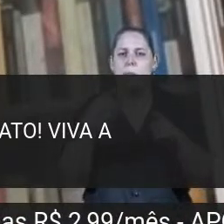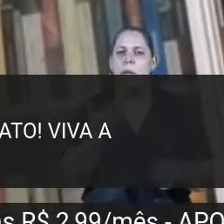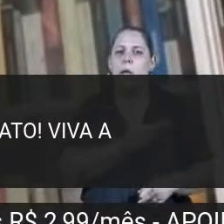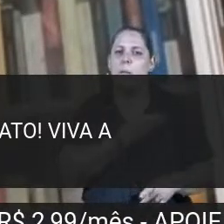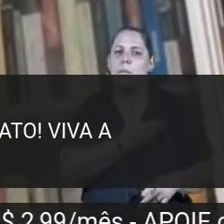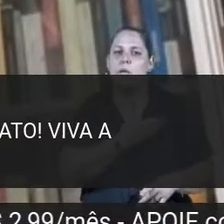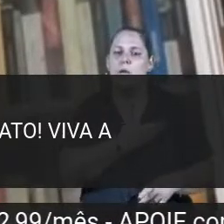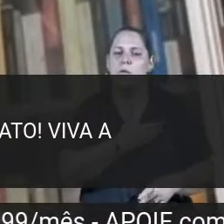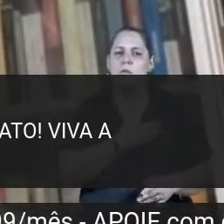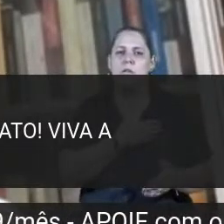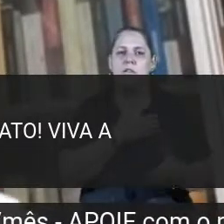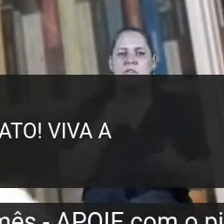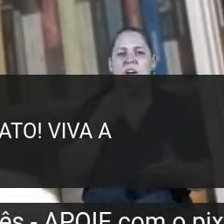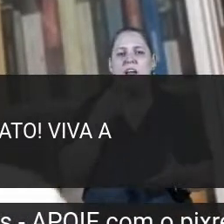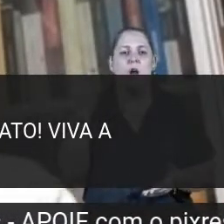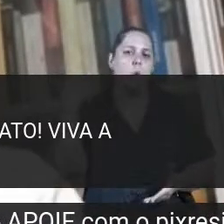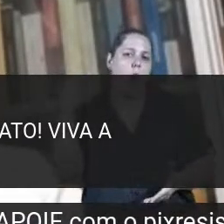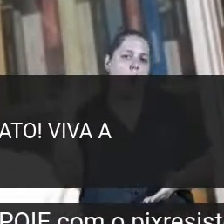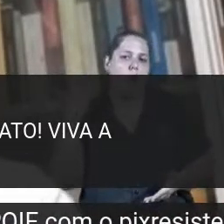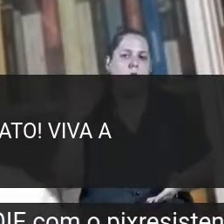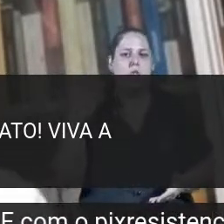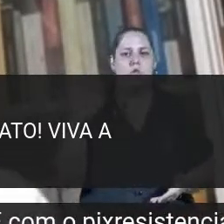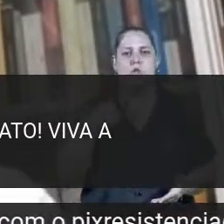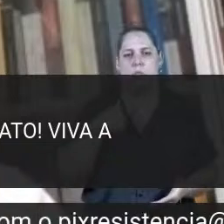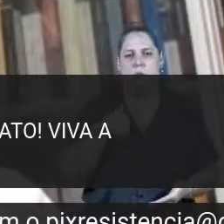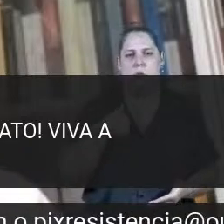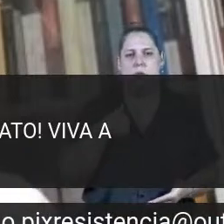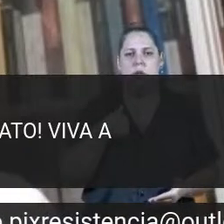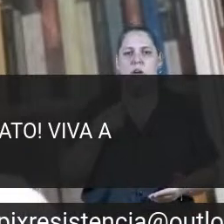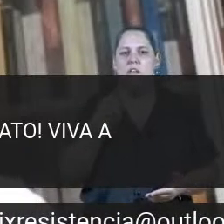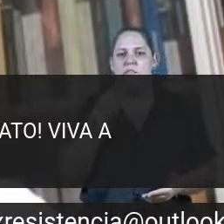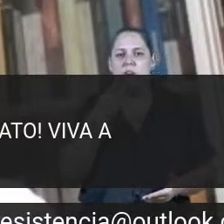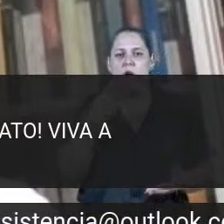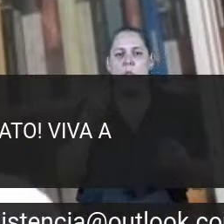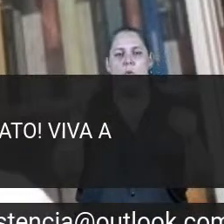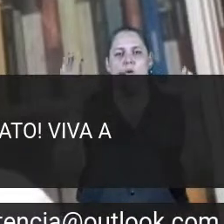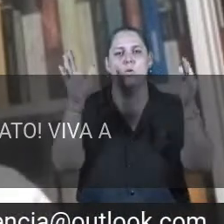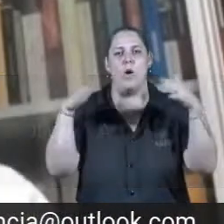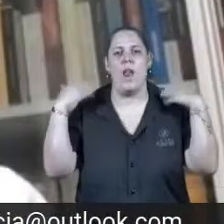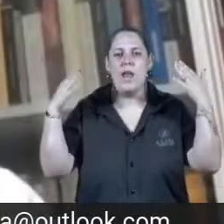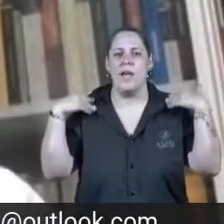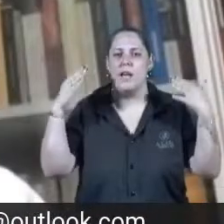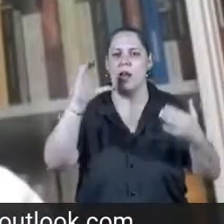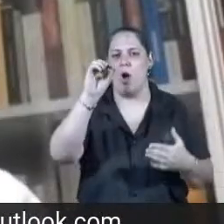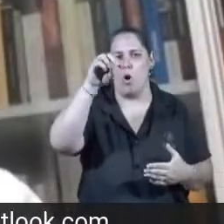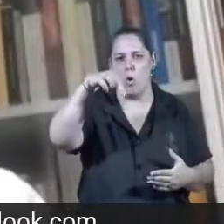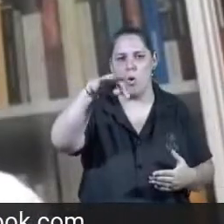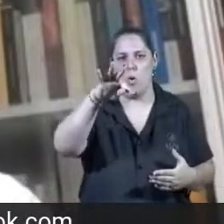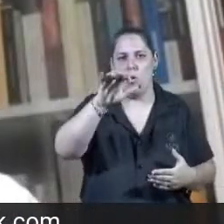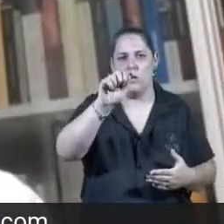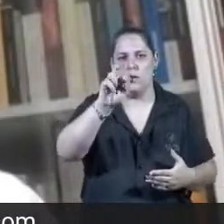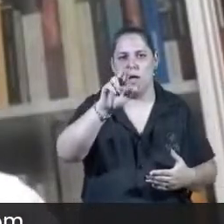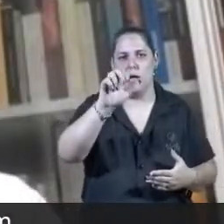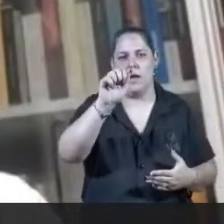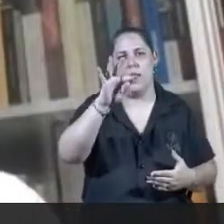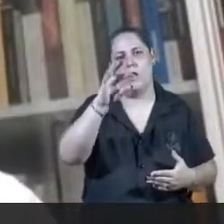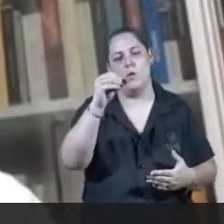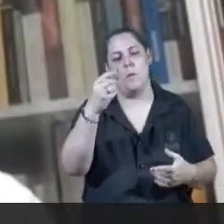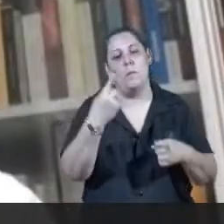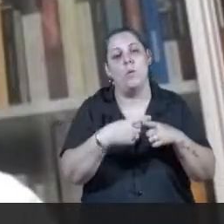antecederam nas suas falas. Eu falo com muita alegria de Contarato, porque, como eu disse, é uma pessoa que eu tive